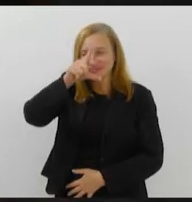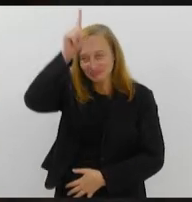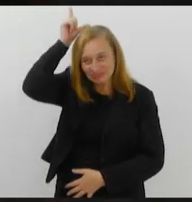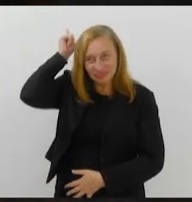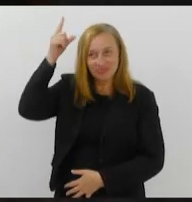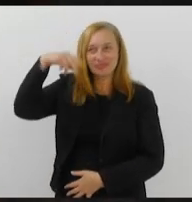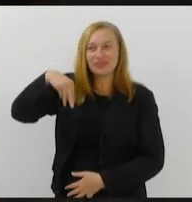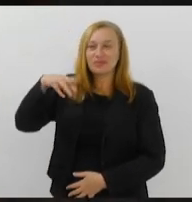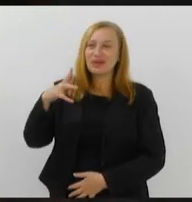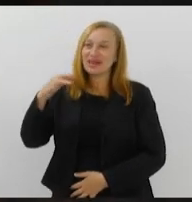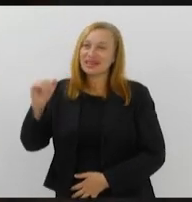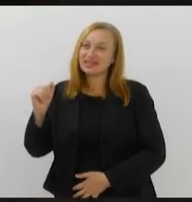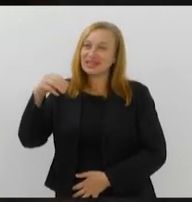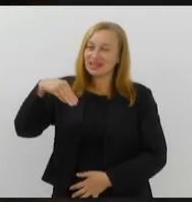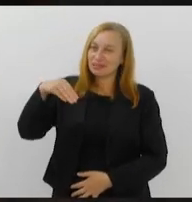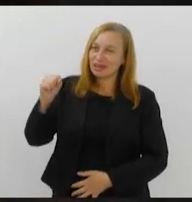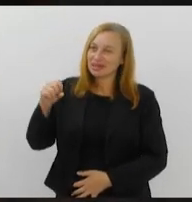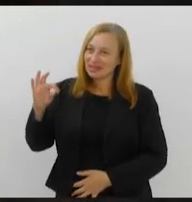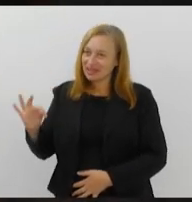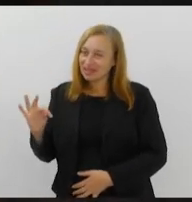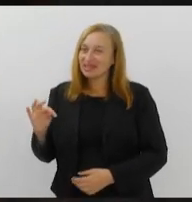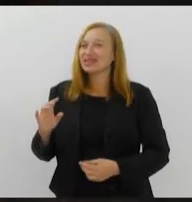Marina do MST, vem